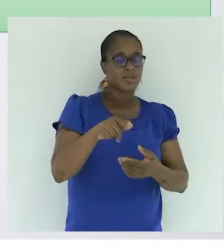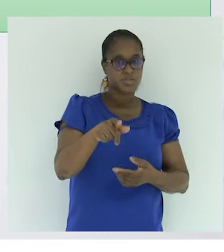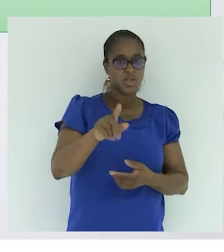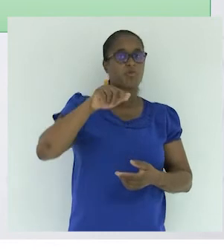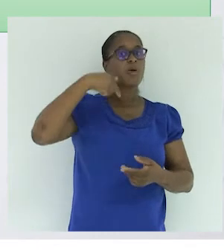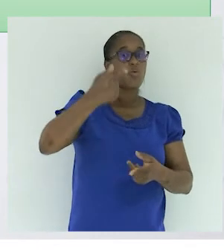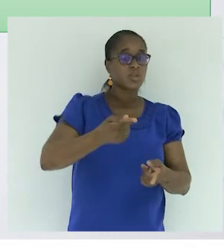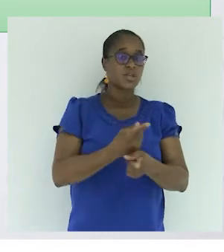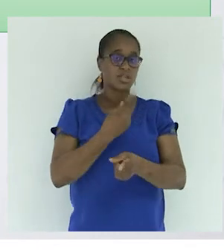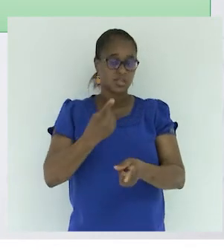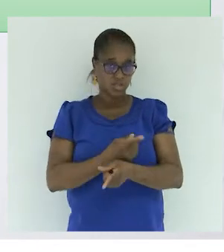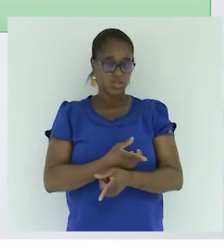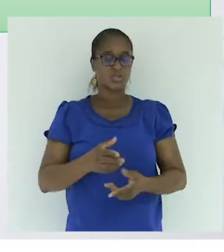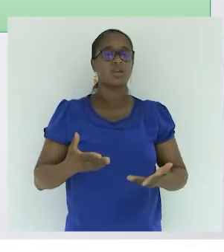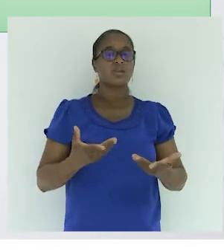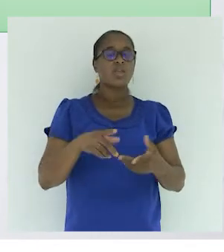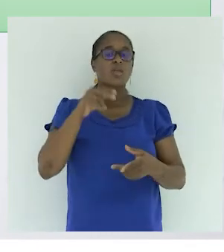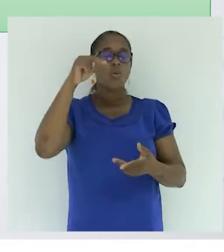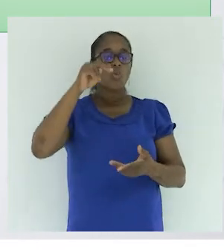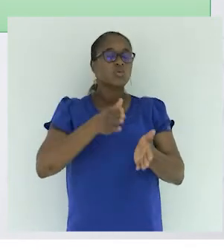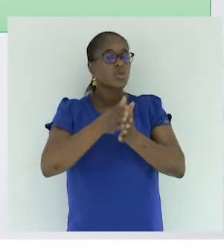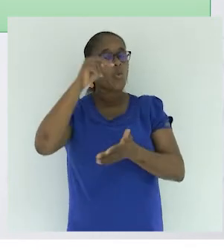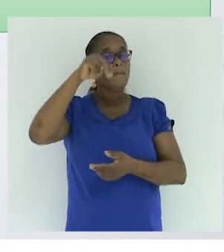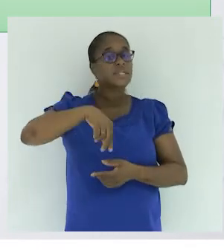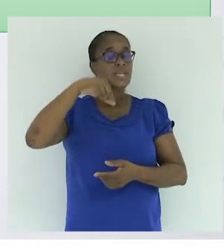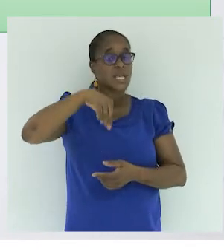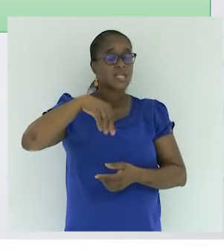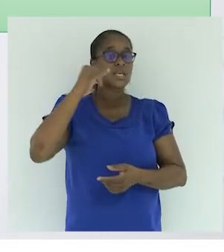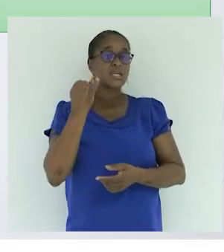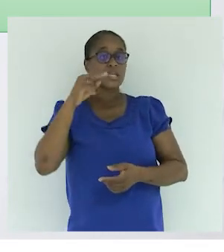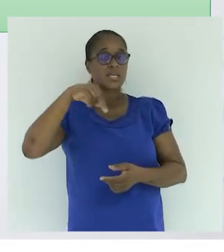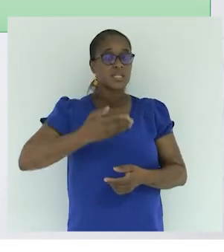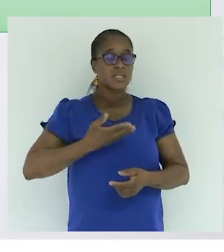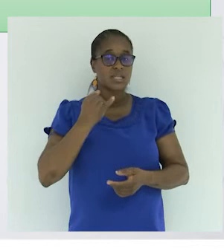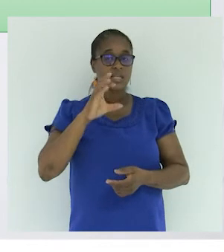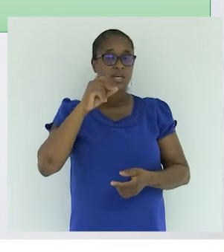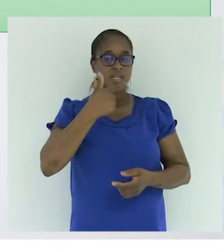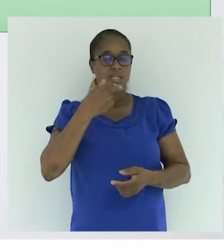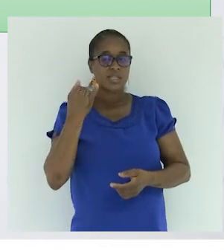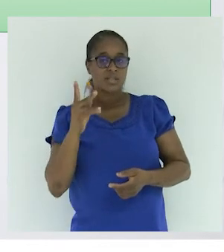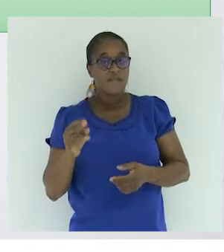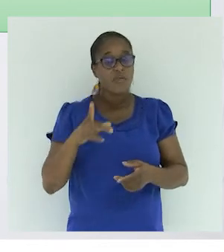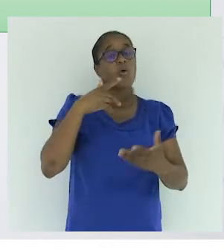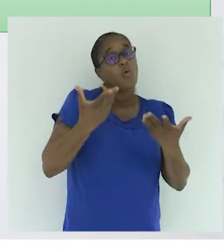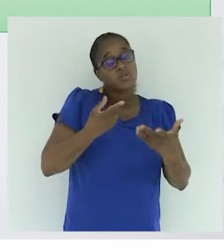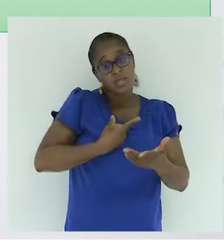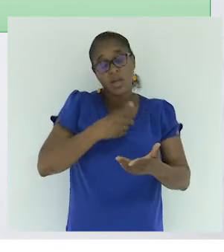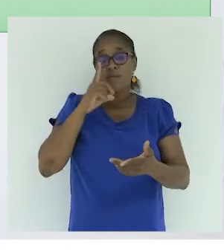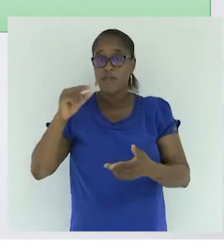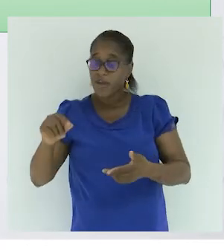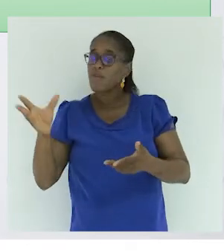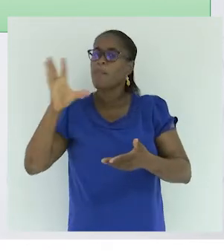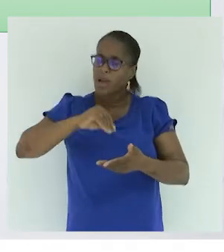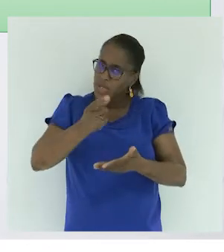uma outra característica que é o uso do presente do indicativo, ou seja, verbo mais utilizado no tempo